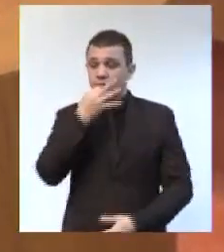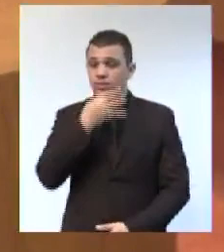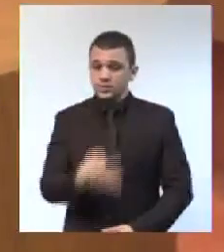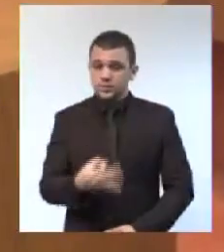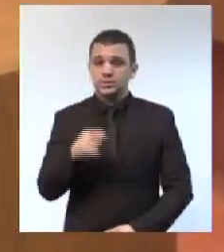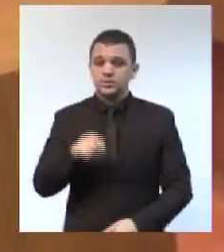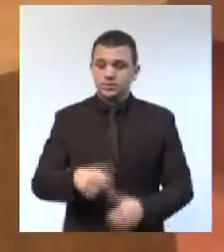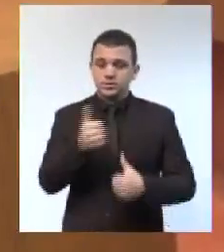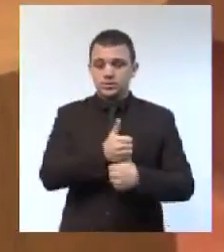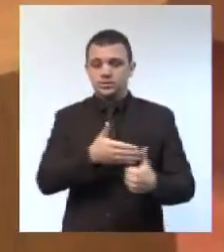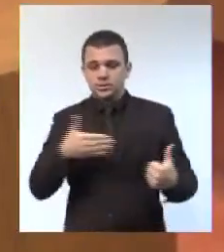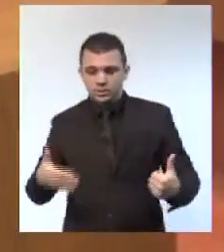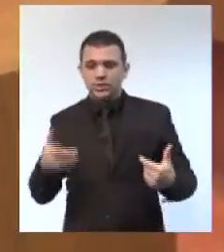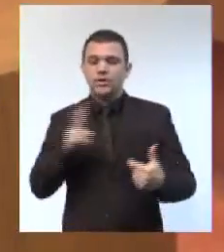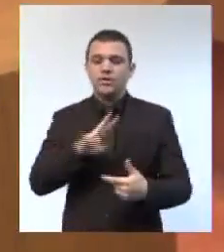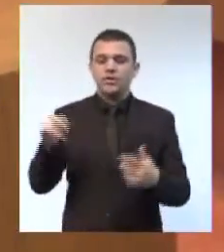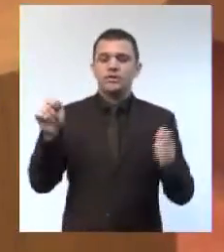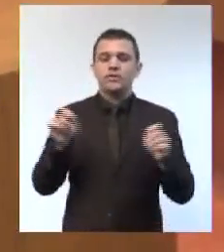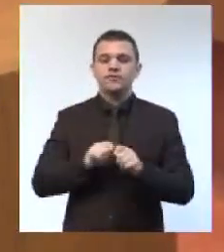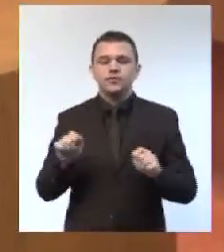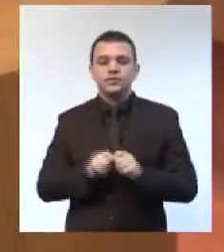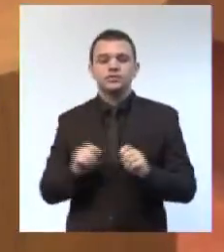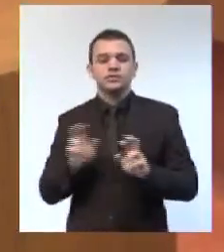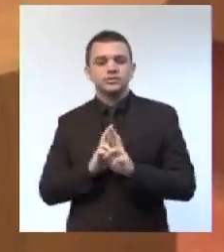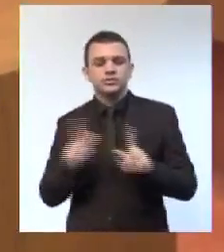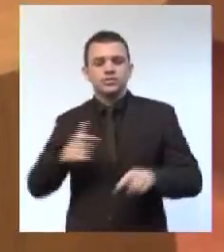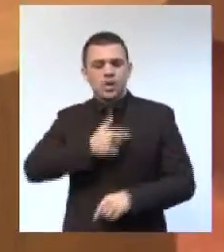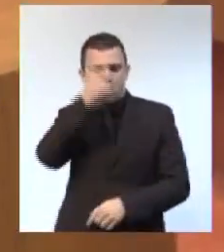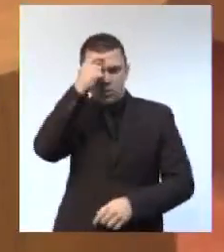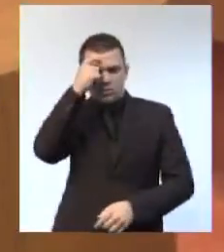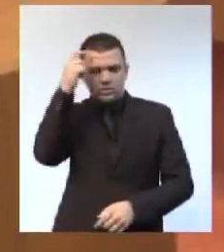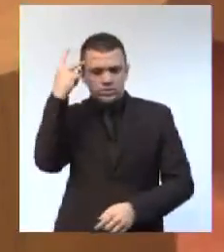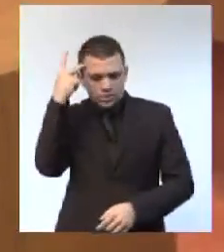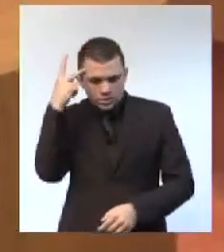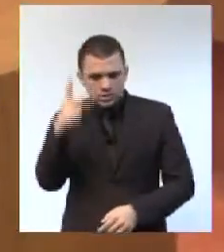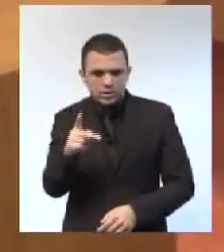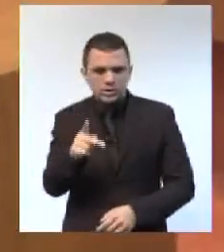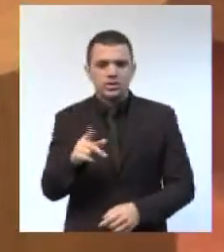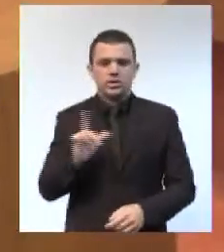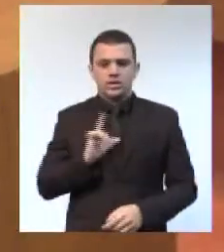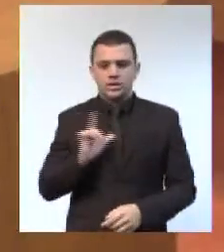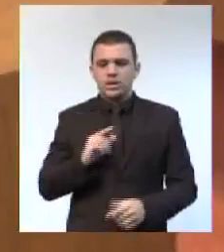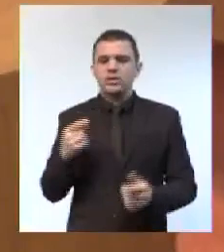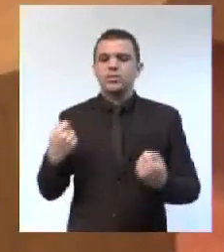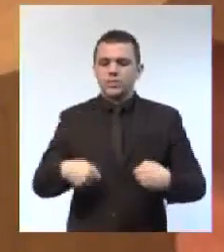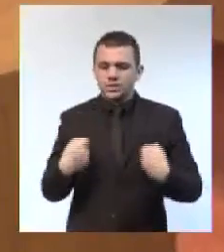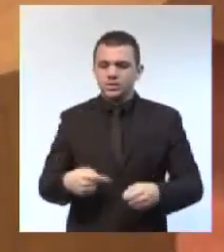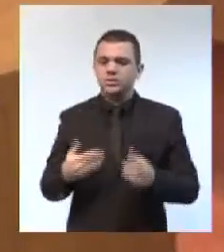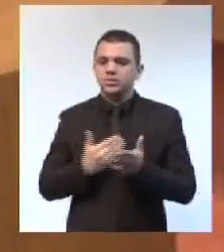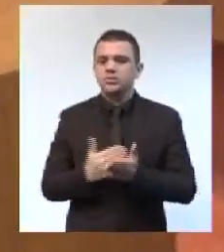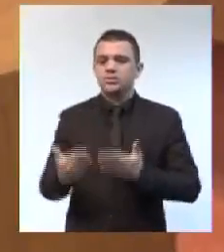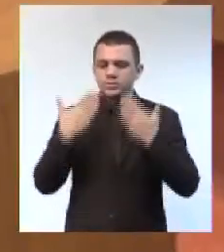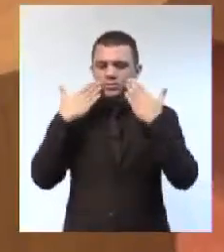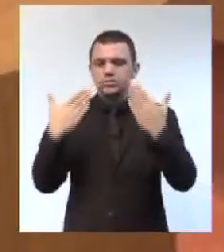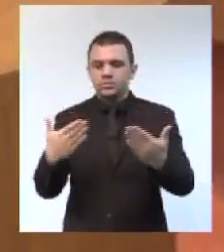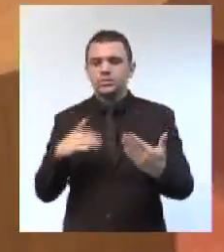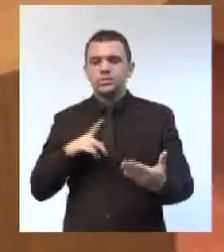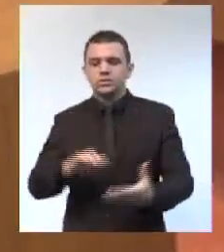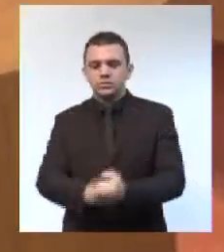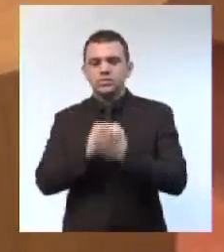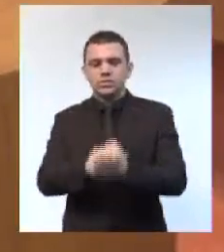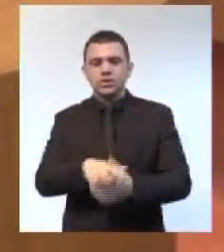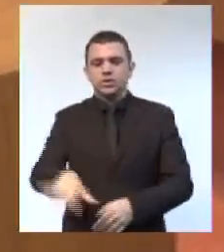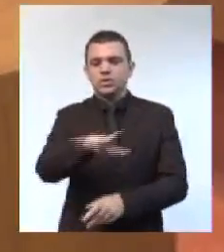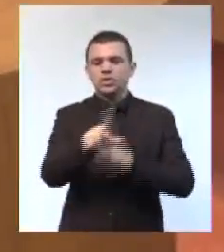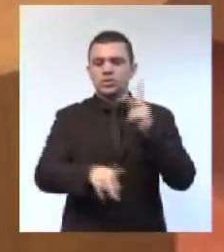de fazer um reflexo em sua consciência e começar a apresentar e dar as mãos para que o povo do Maranhão possa